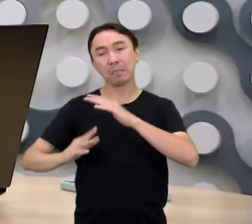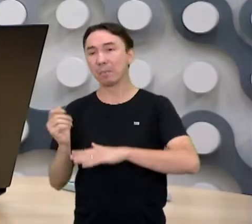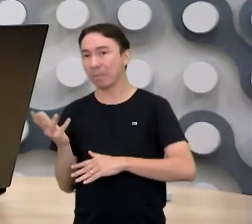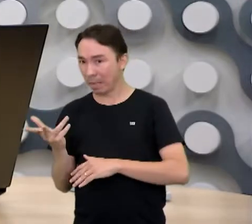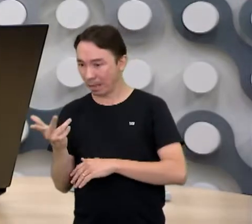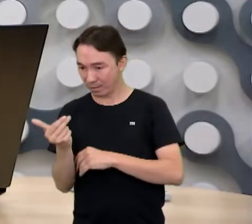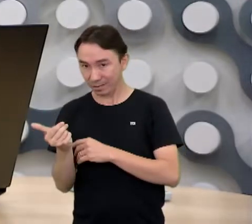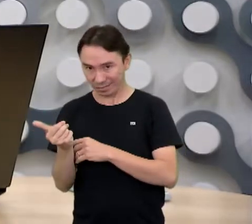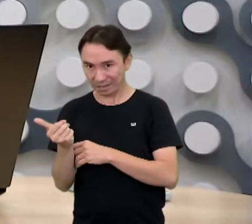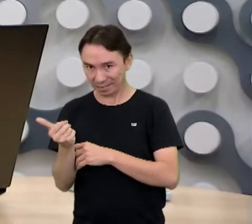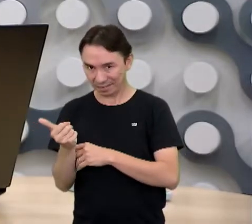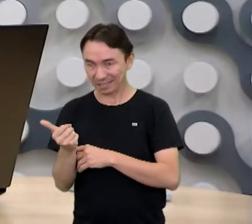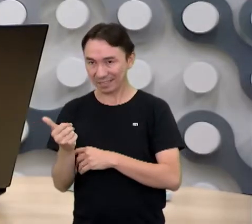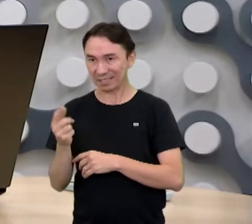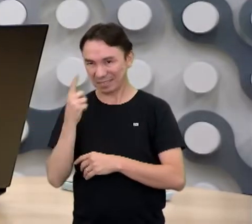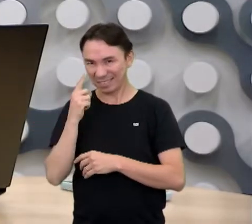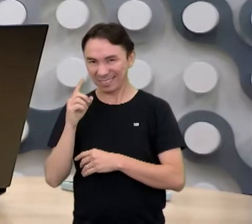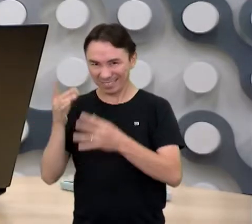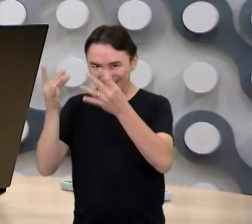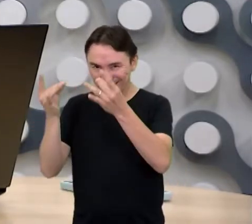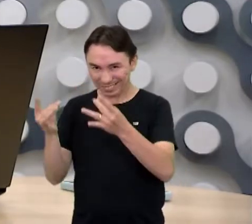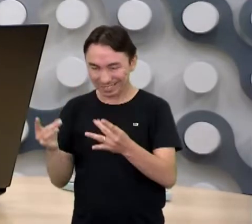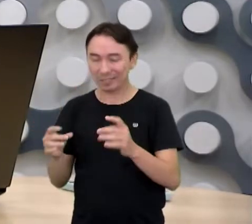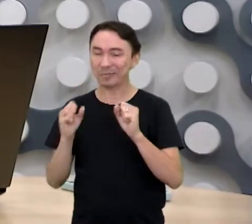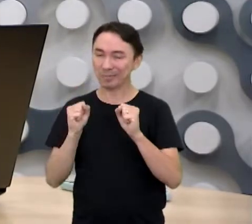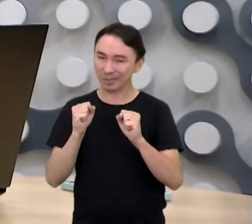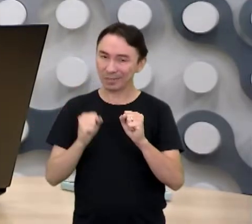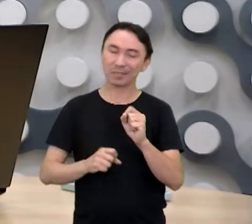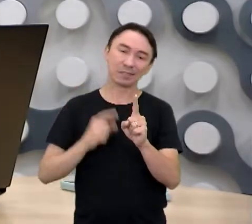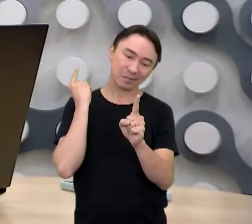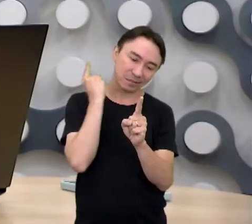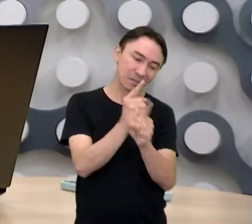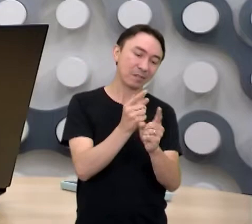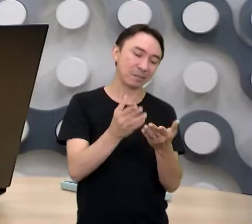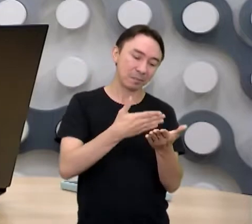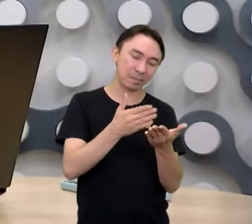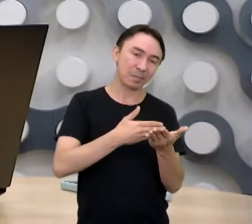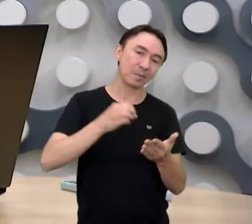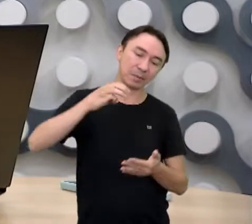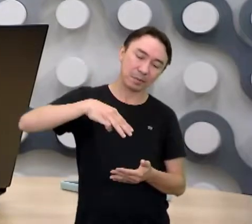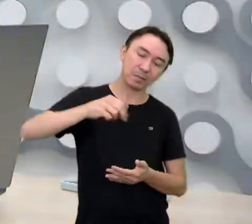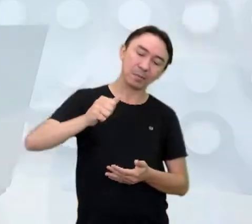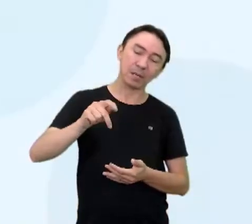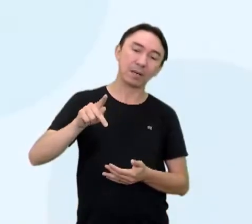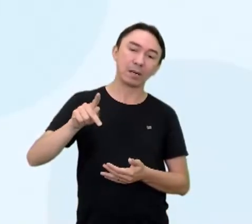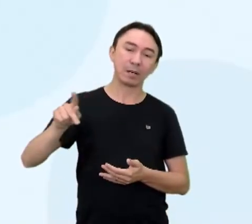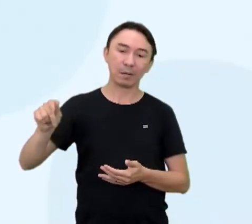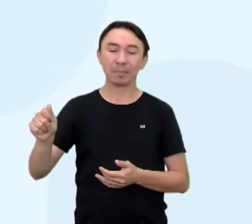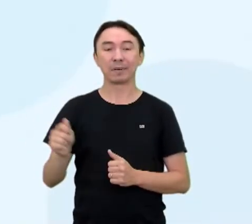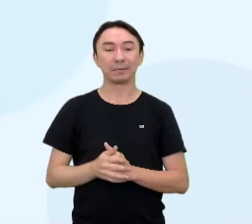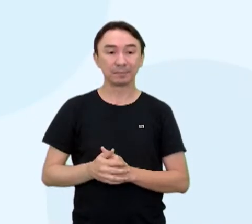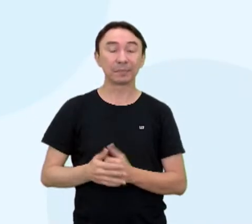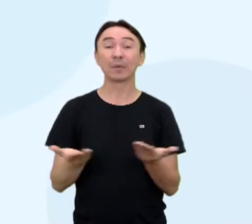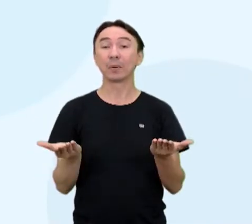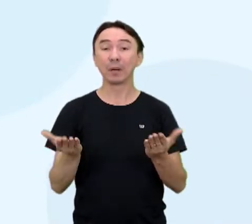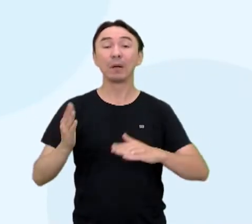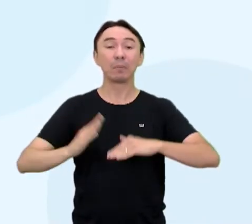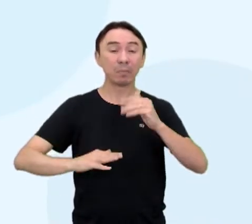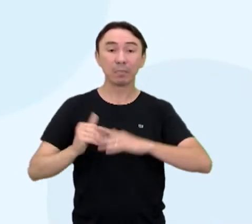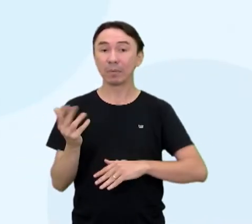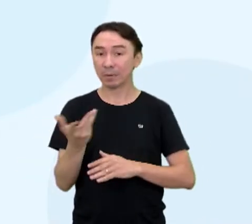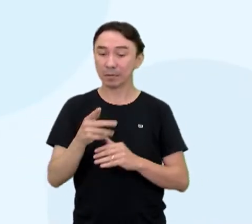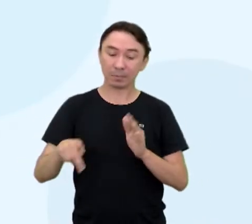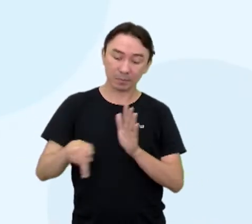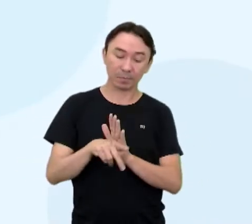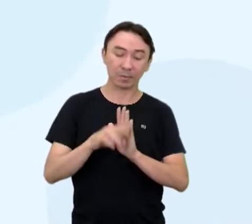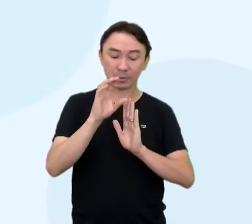que nós estamos aí trabalhando aí desde o início do ano. Vamos lá para a habilidade do currículo paulista, tá lá,